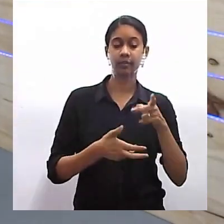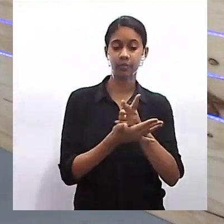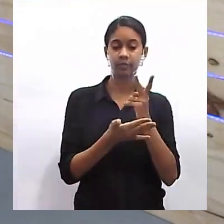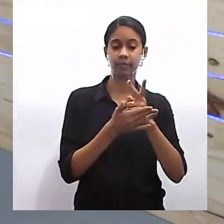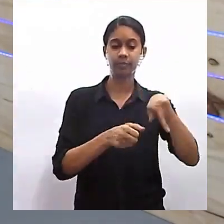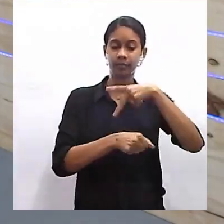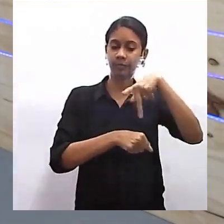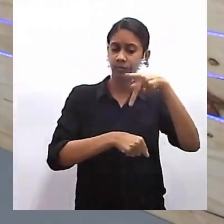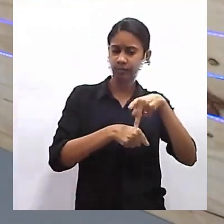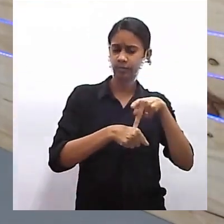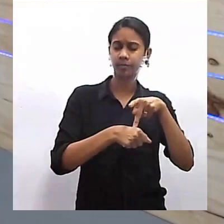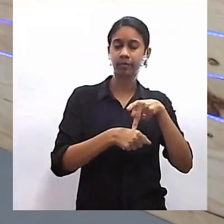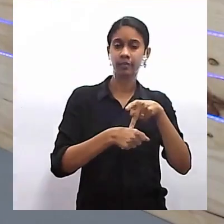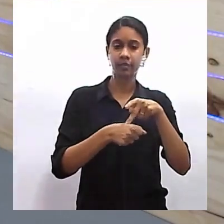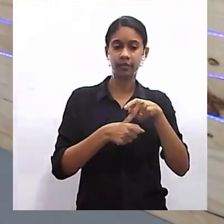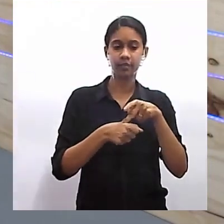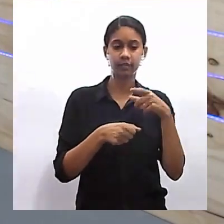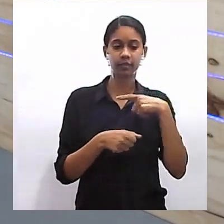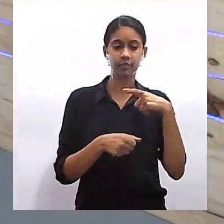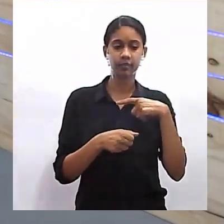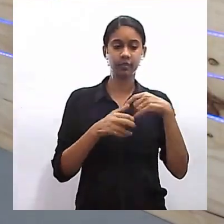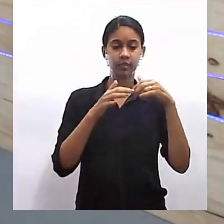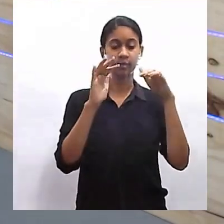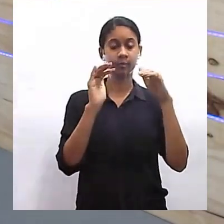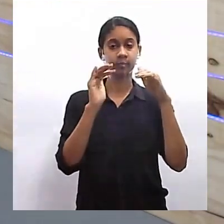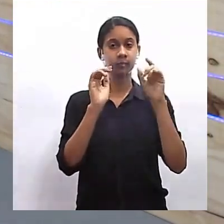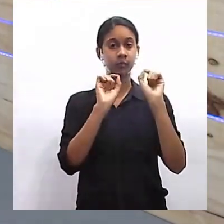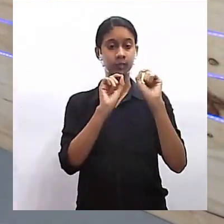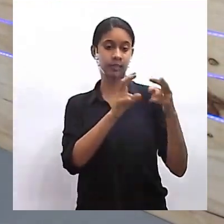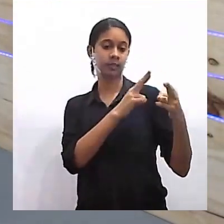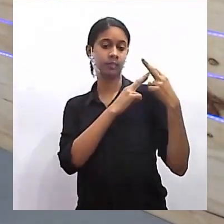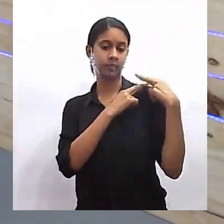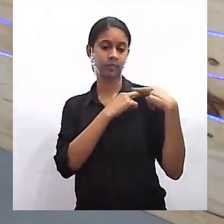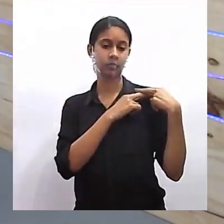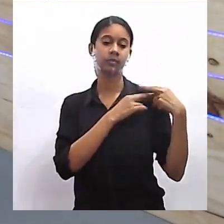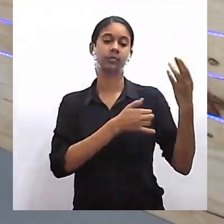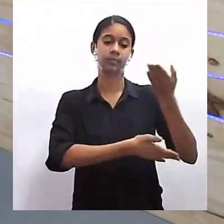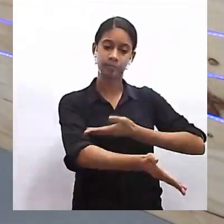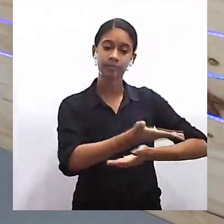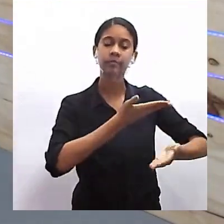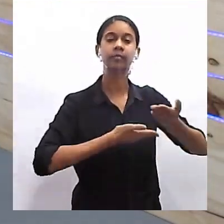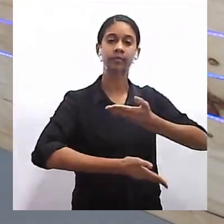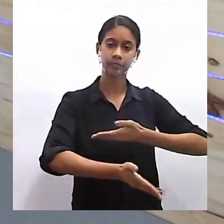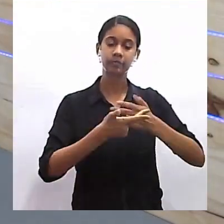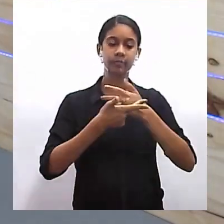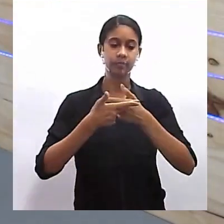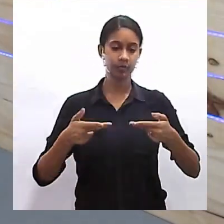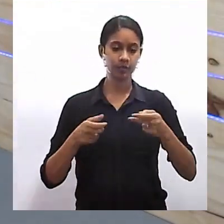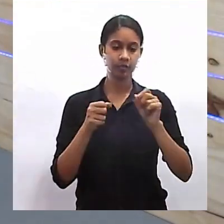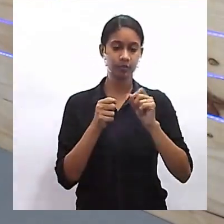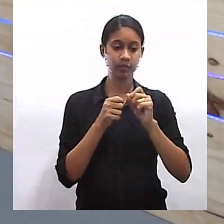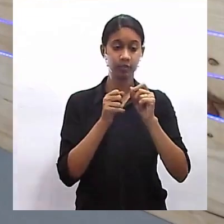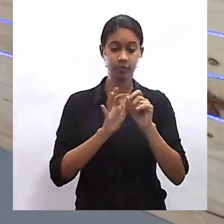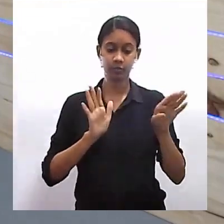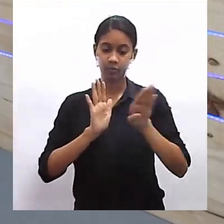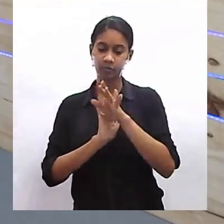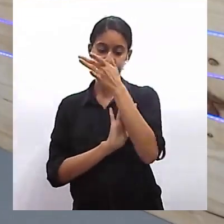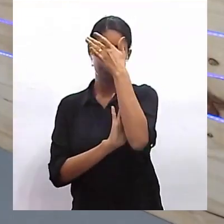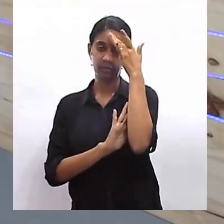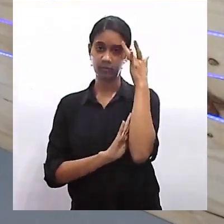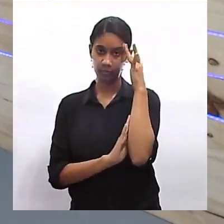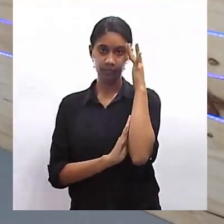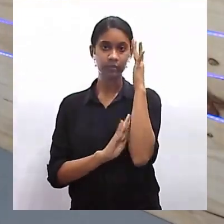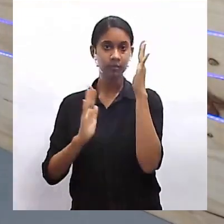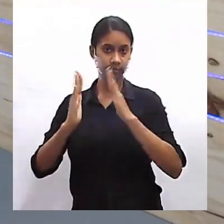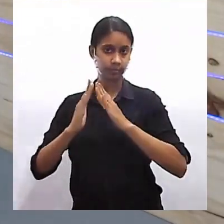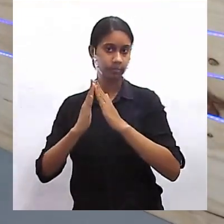funcionando minimamente, sendo responsável pelo fluxo de mercadorias, o qual irá abastecer o consumidor final. Isso nos